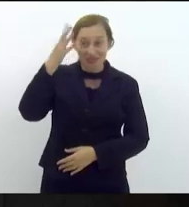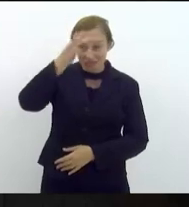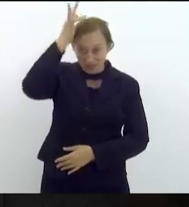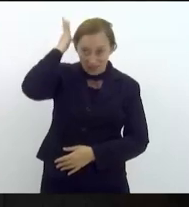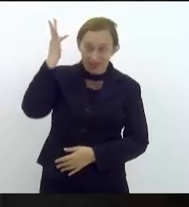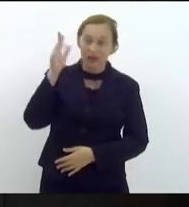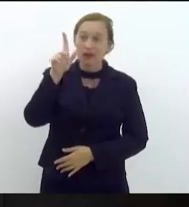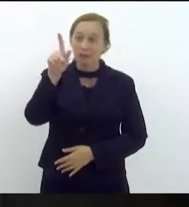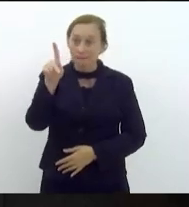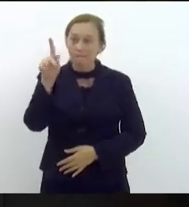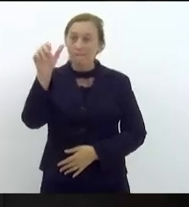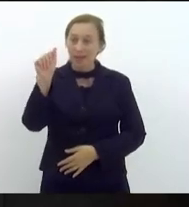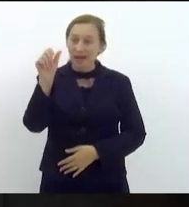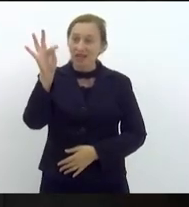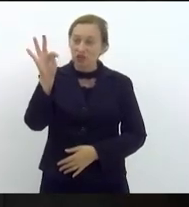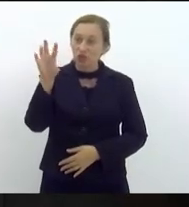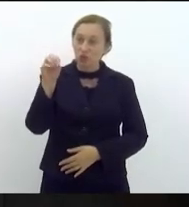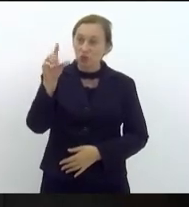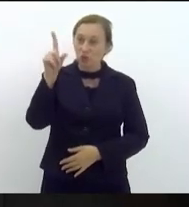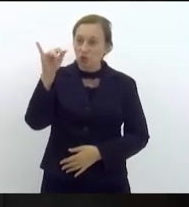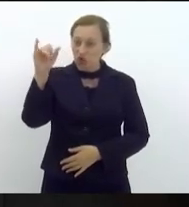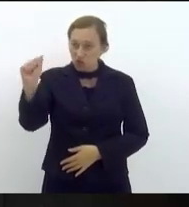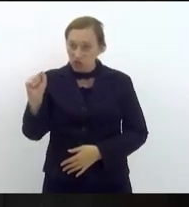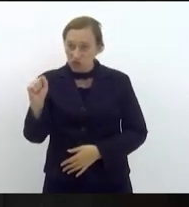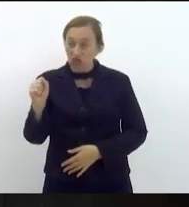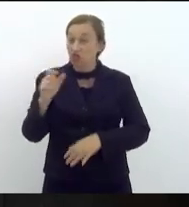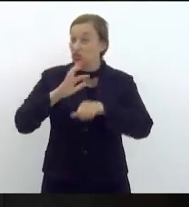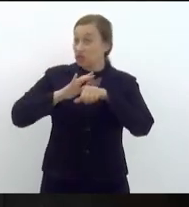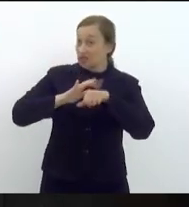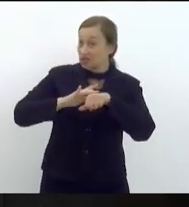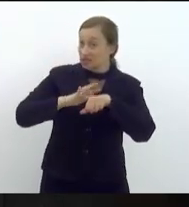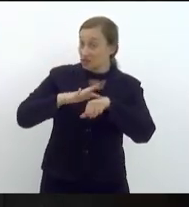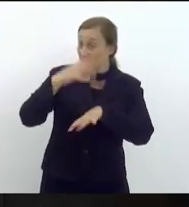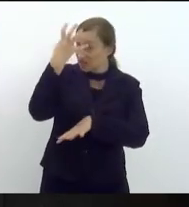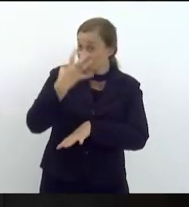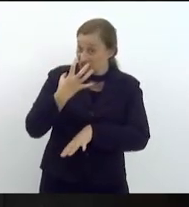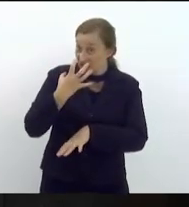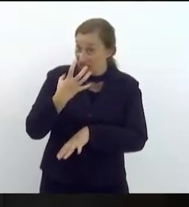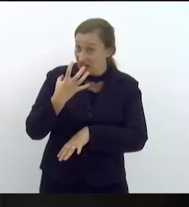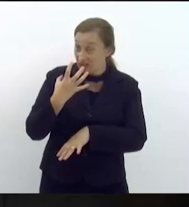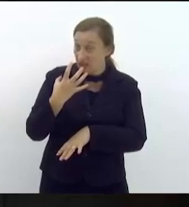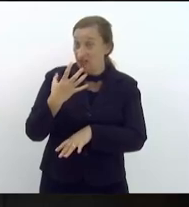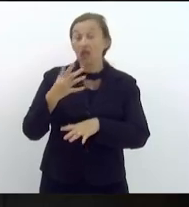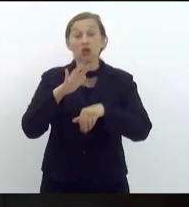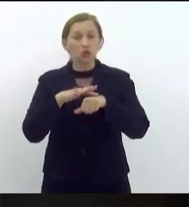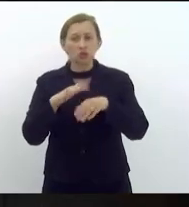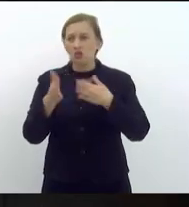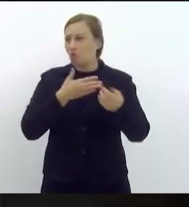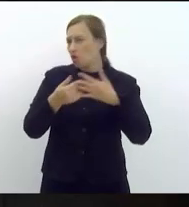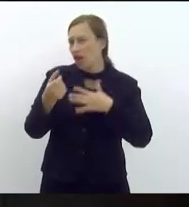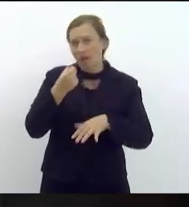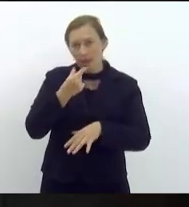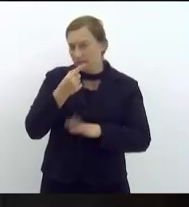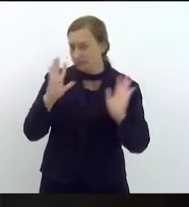patologias graves é outra composição e outra quantidade como qualquer remédio como qualquer remédio Então